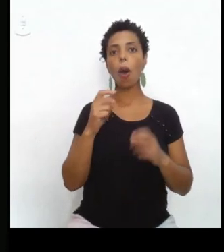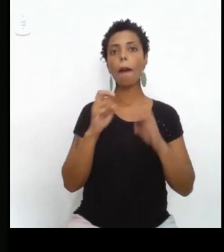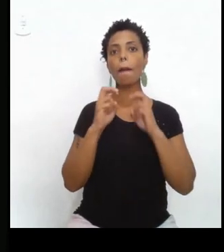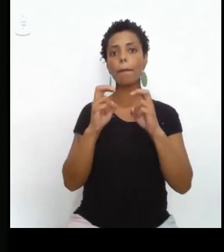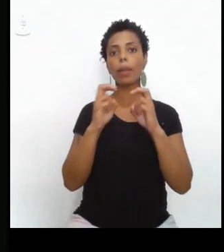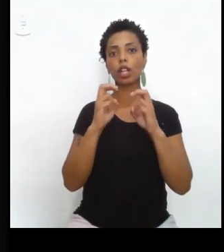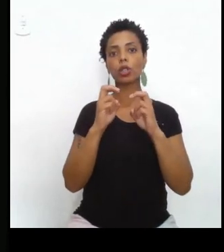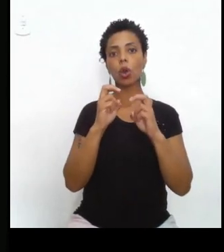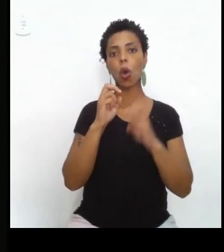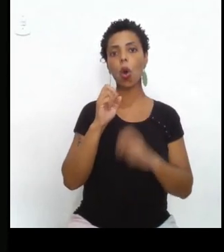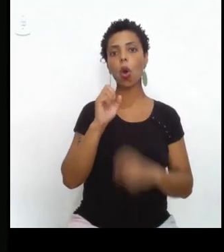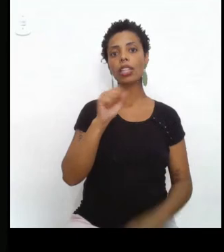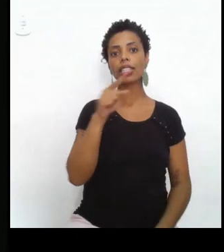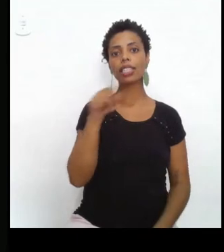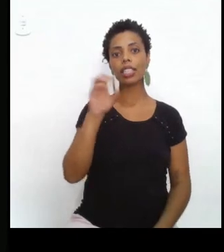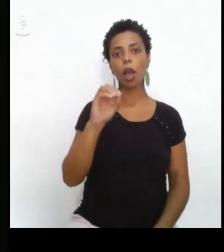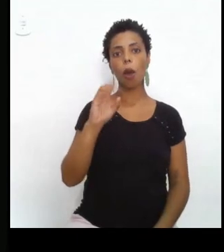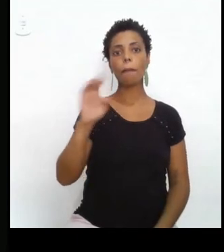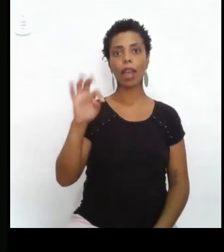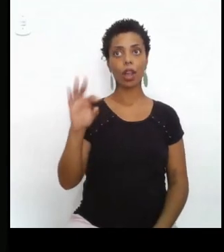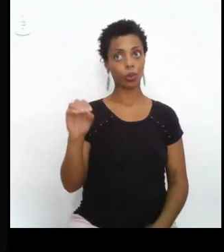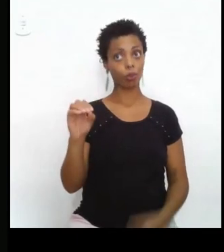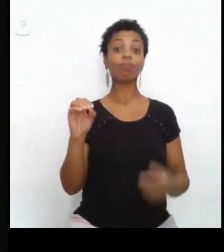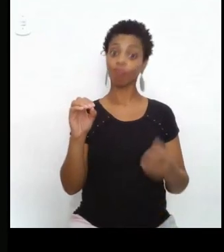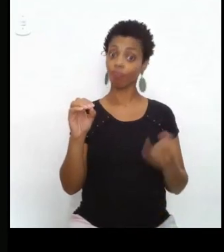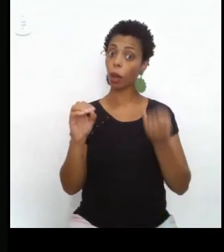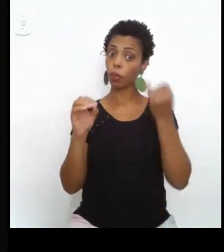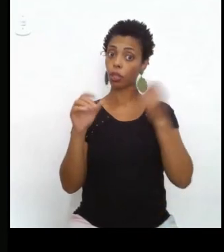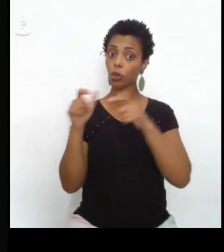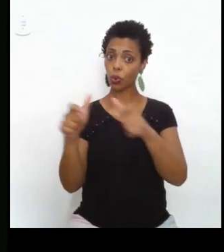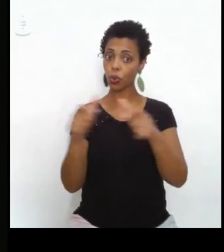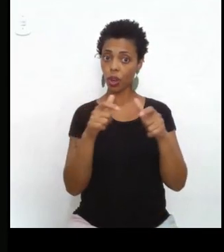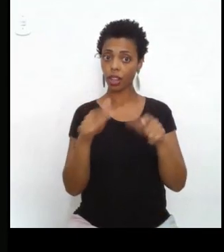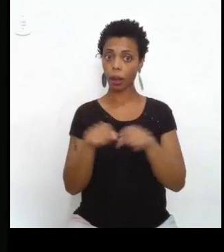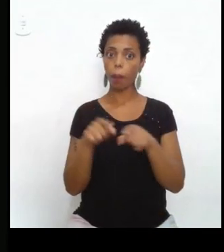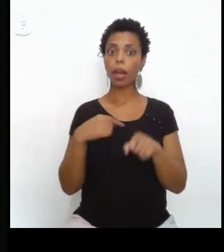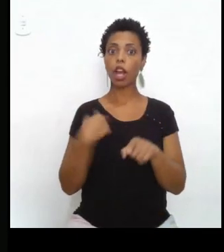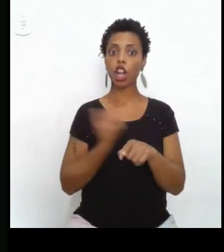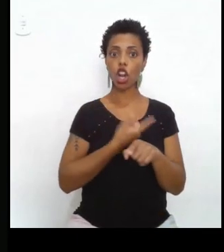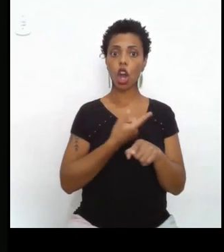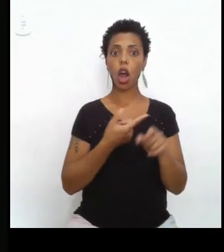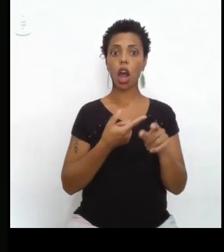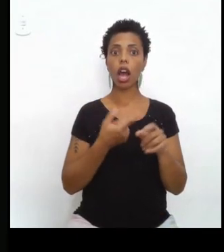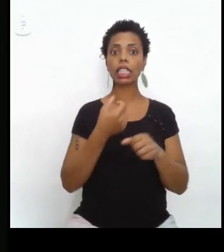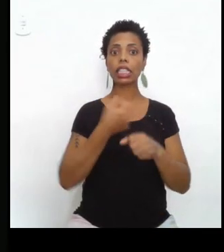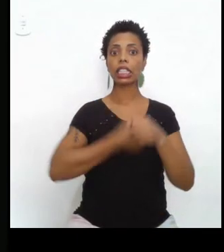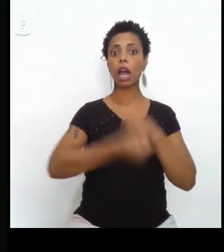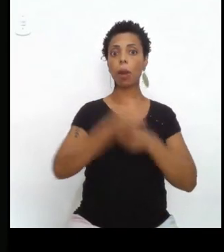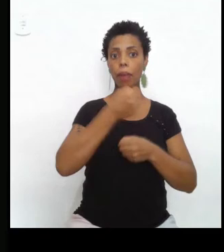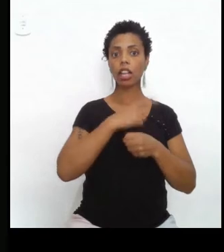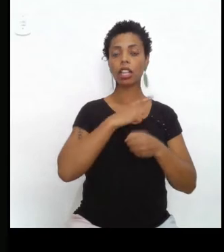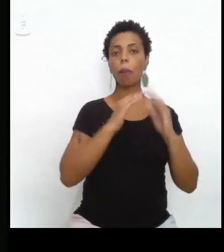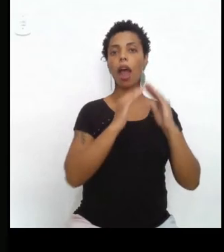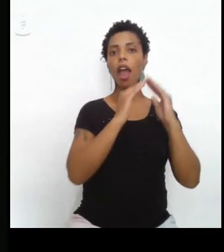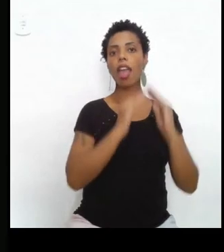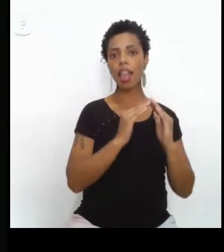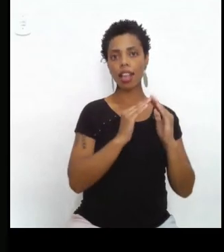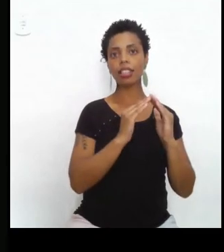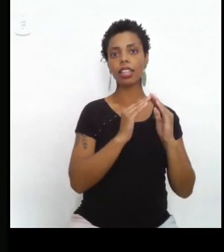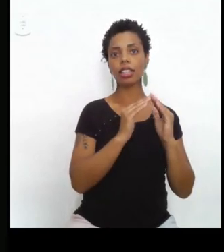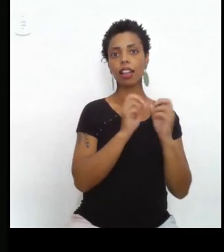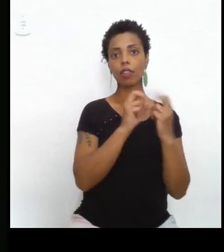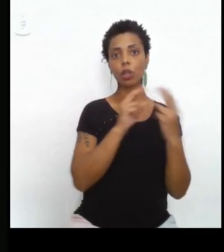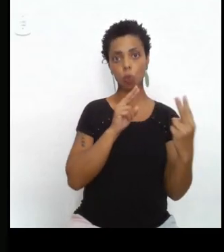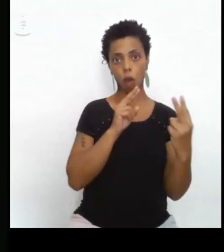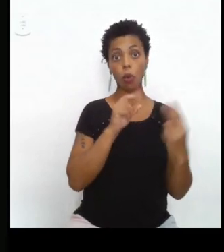também o território a gente fez uma residência virtual no passado e assim noventa porcento das pessoas que participaram dessa residência